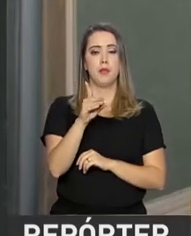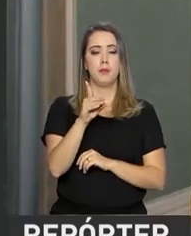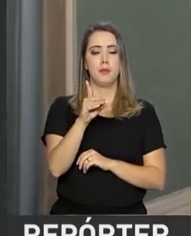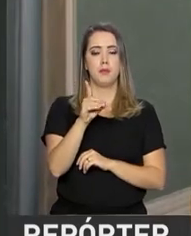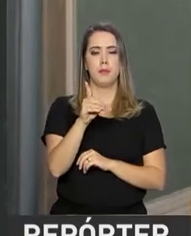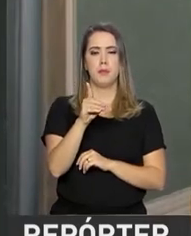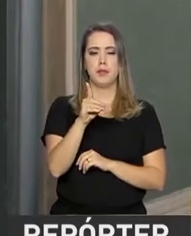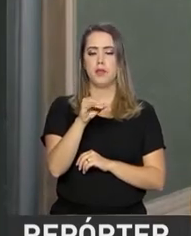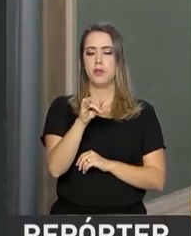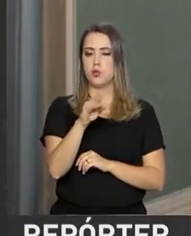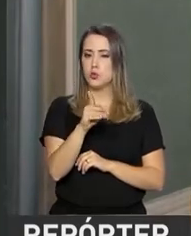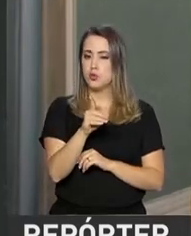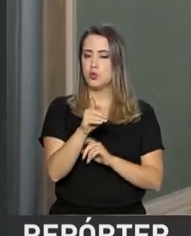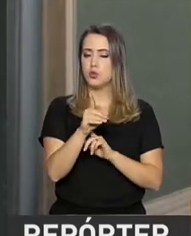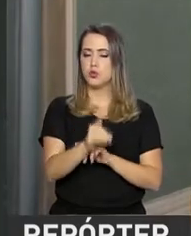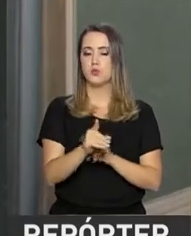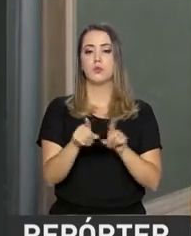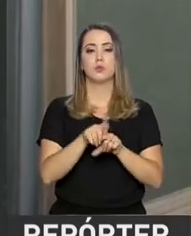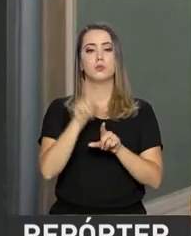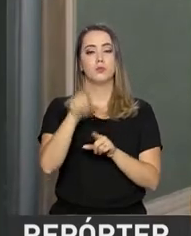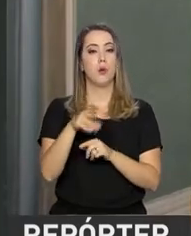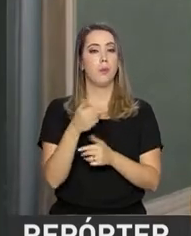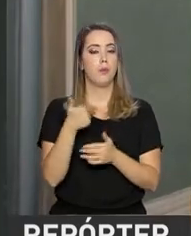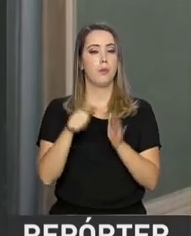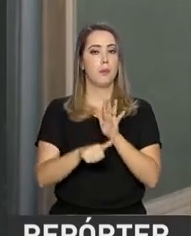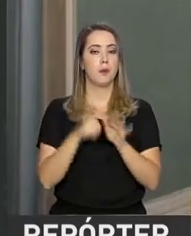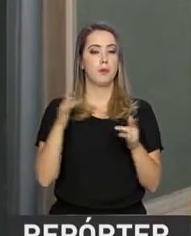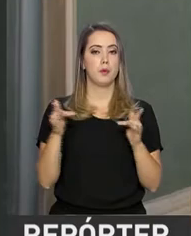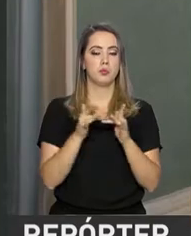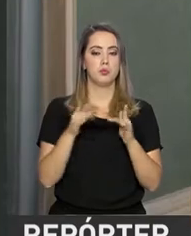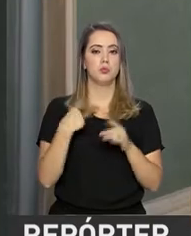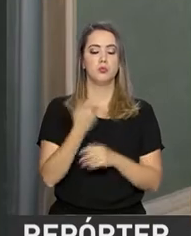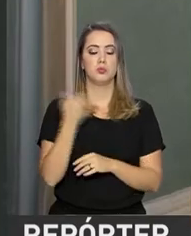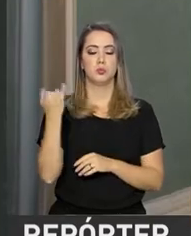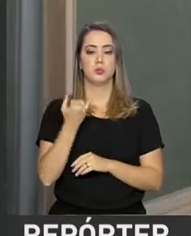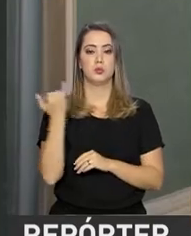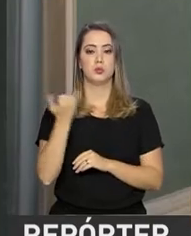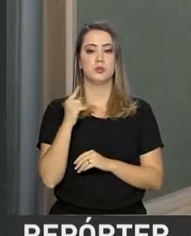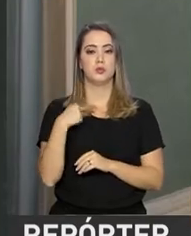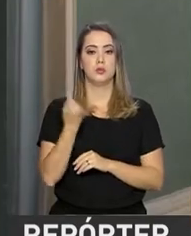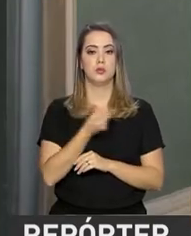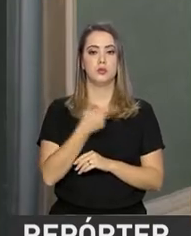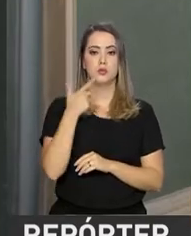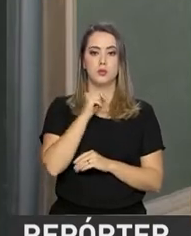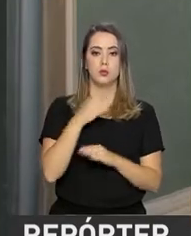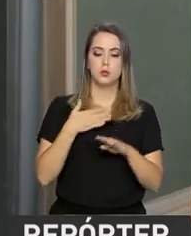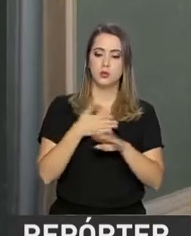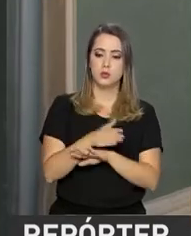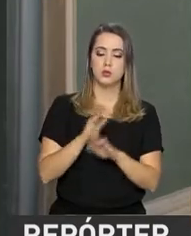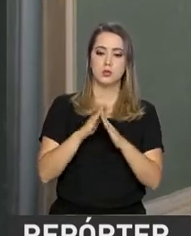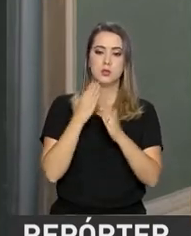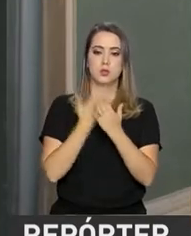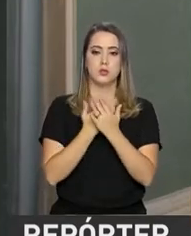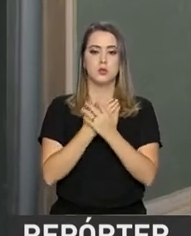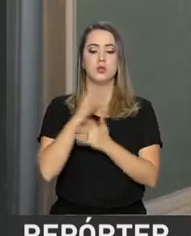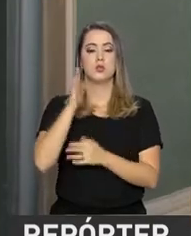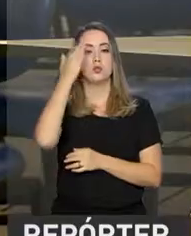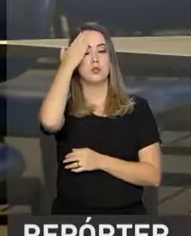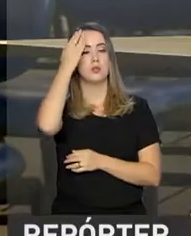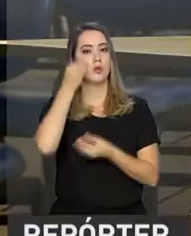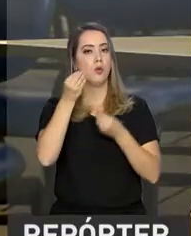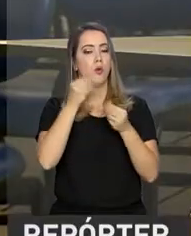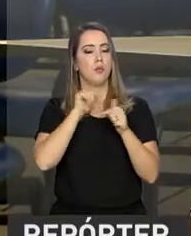assim pra gente que tinha interesse da licenciatura foi de suma importância para a gente entrar na escola e já sabe como funciona